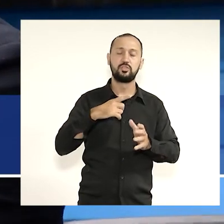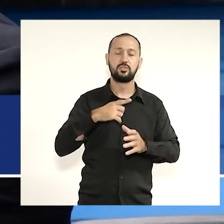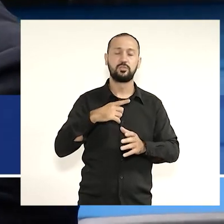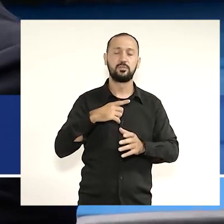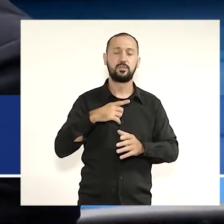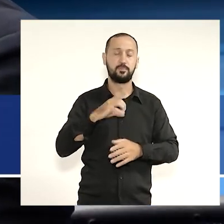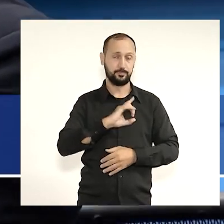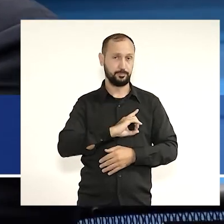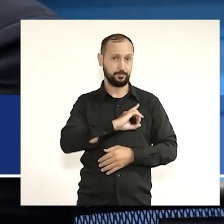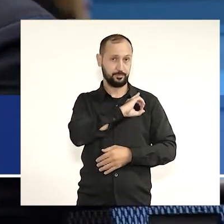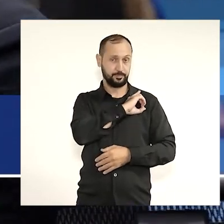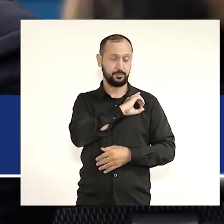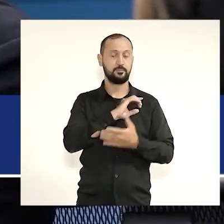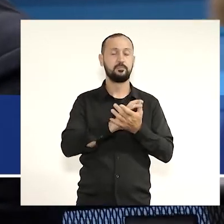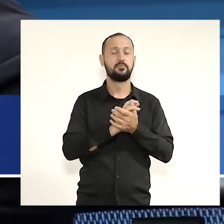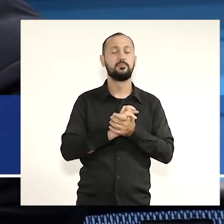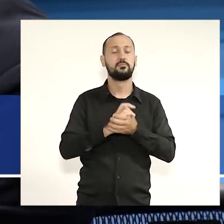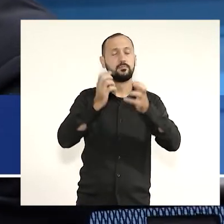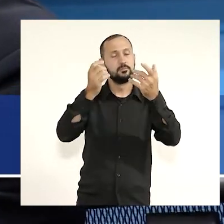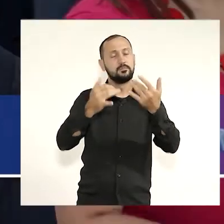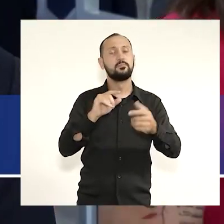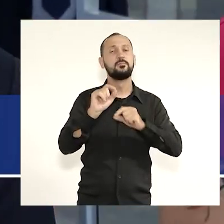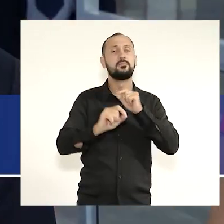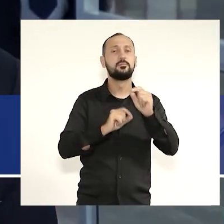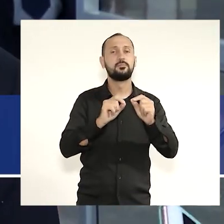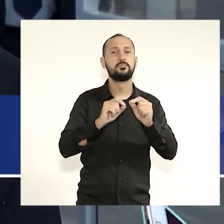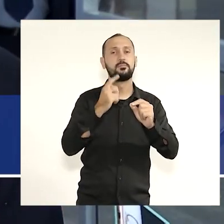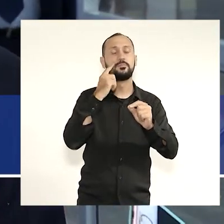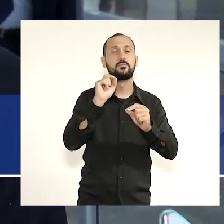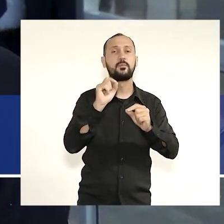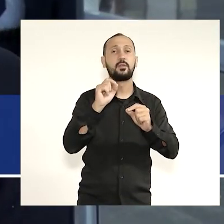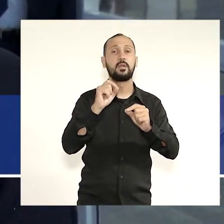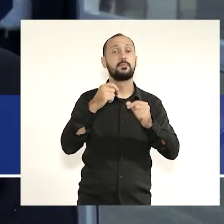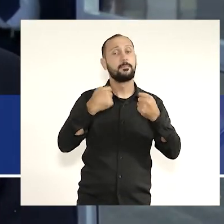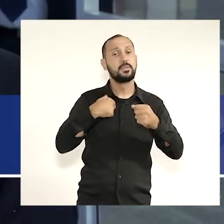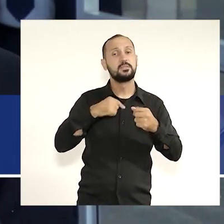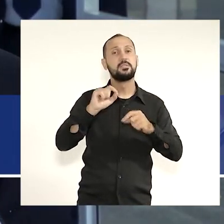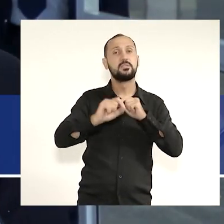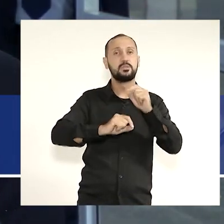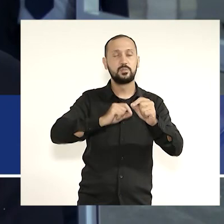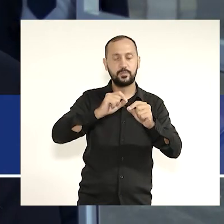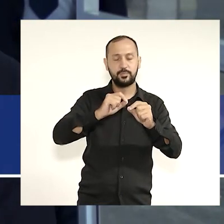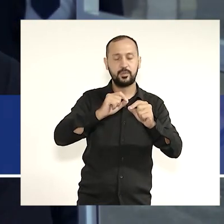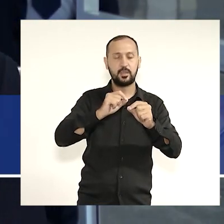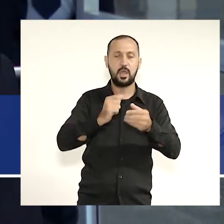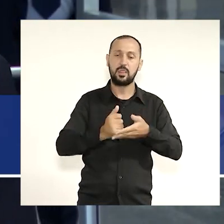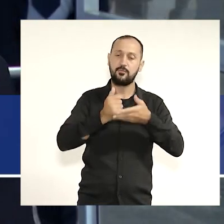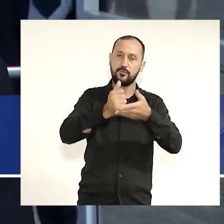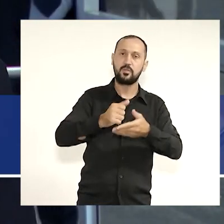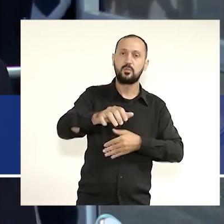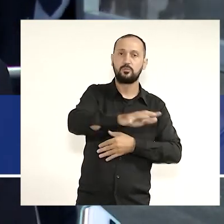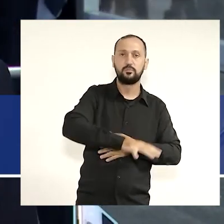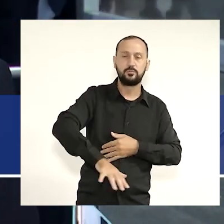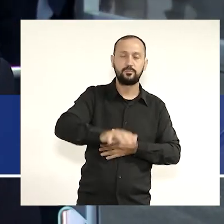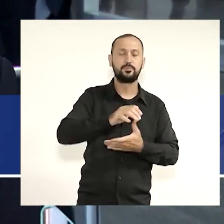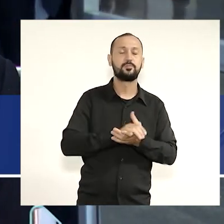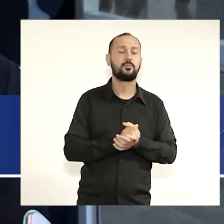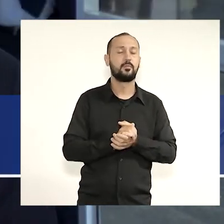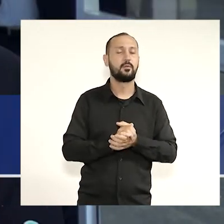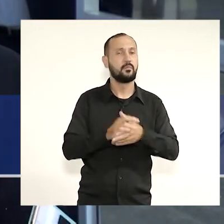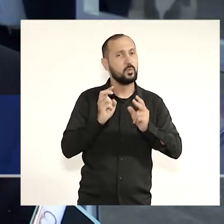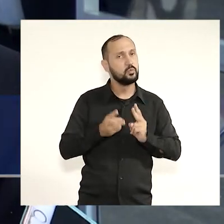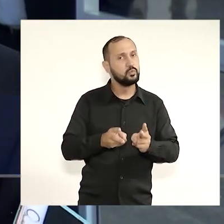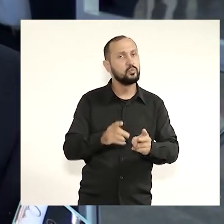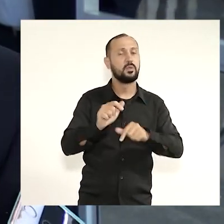Coronel Davi, do PSL, destacou seu trabalho em defesa da segurança pública para o bem-estar da população.